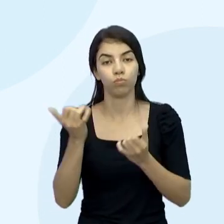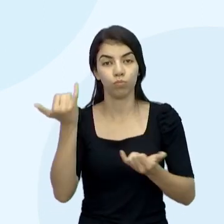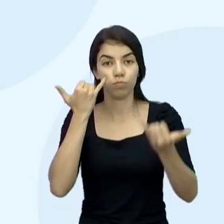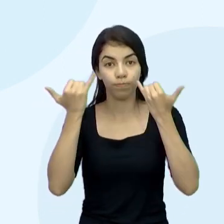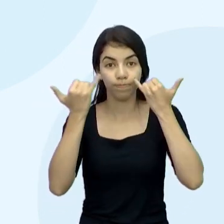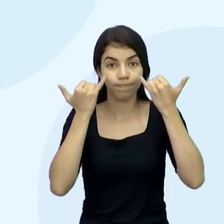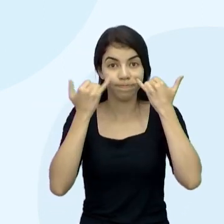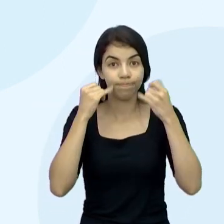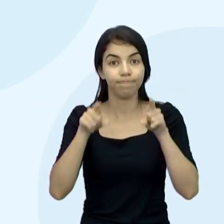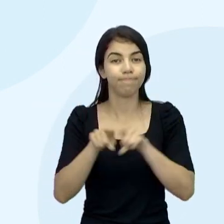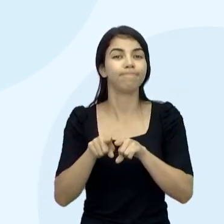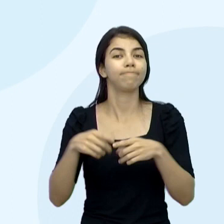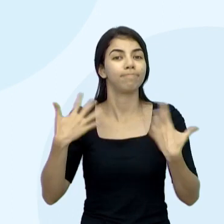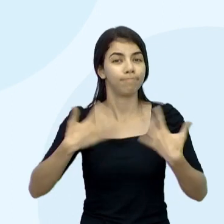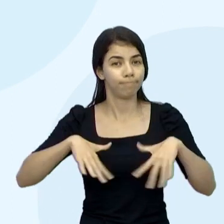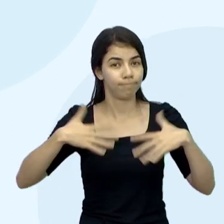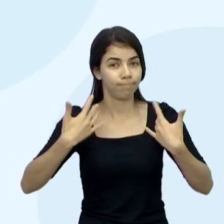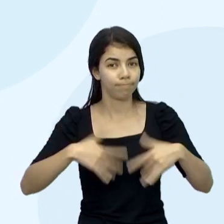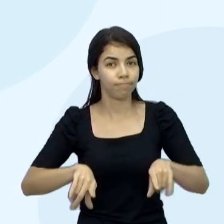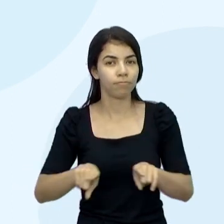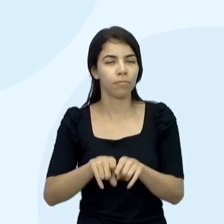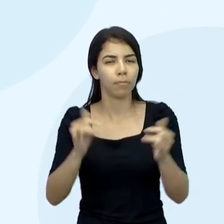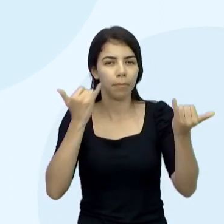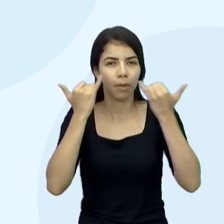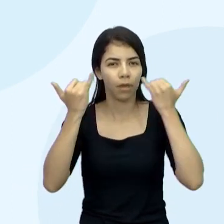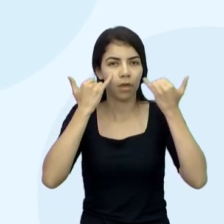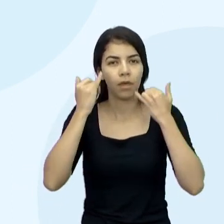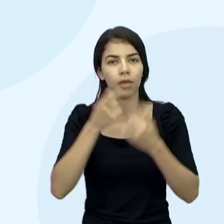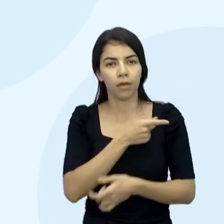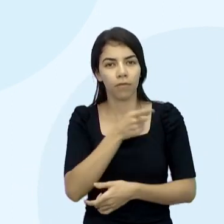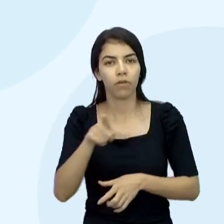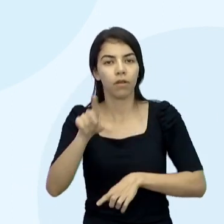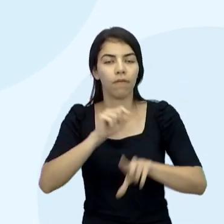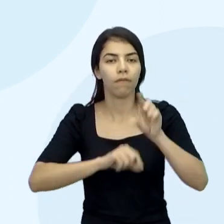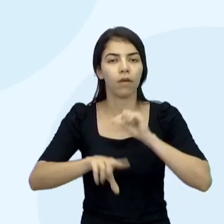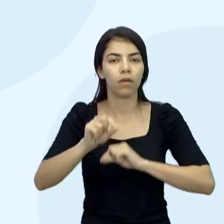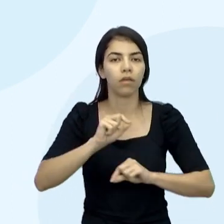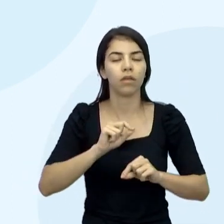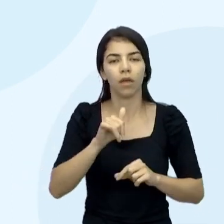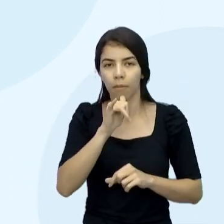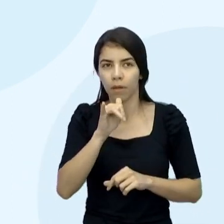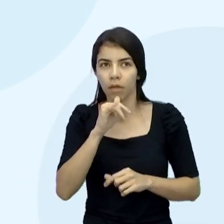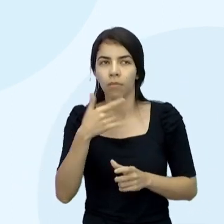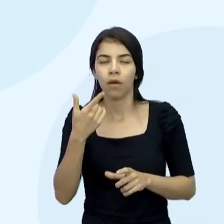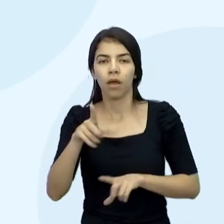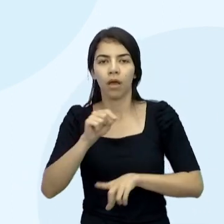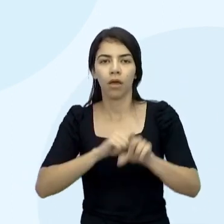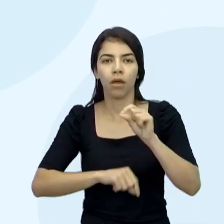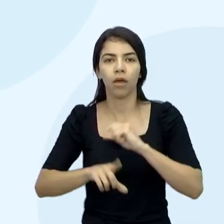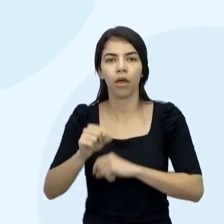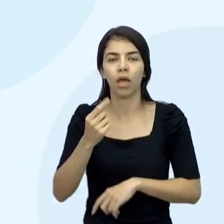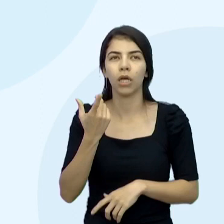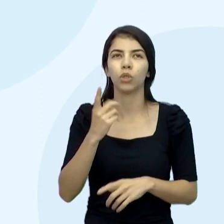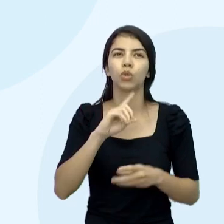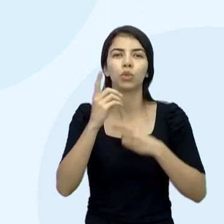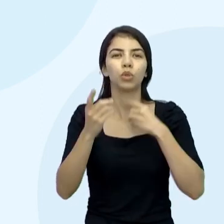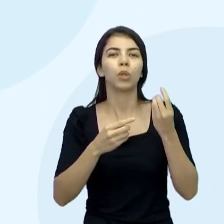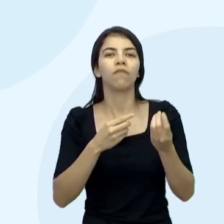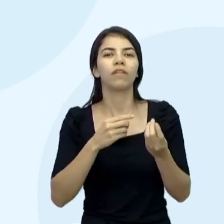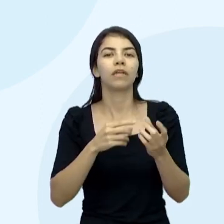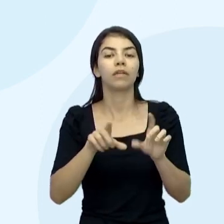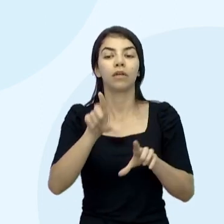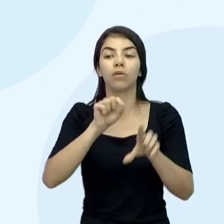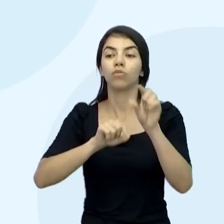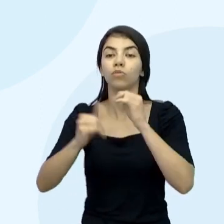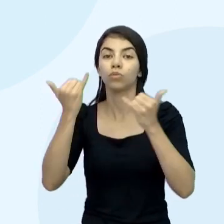informações absurdas, notícias que você vai escolher assim, poxa vida, você vai até ficar com dúvida em qual é